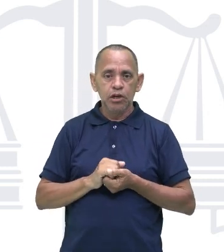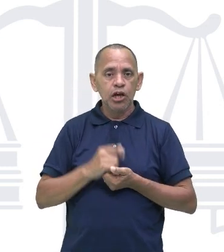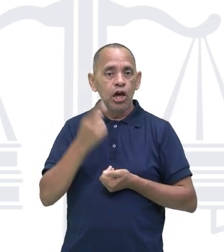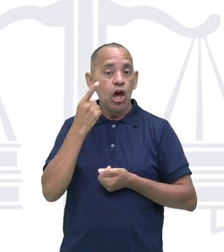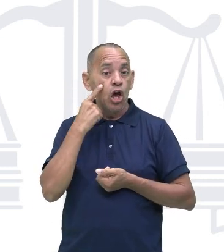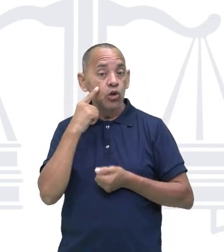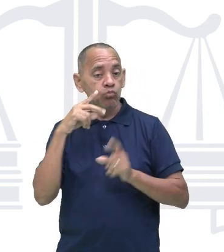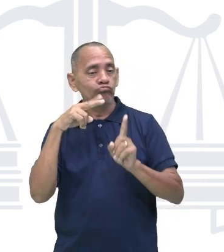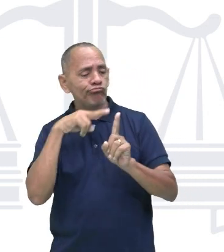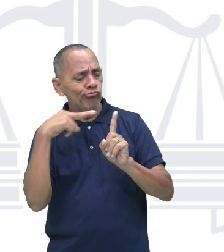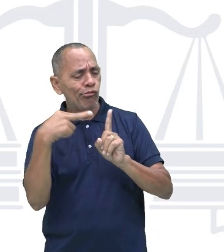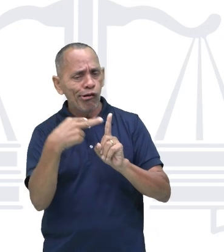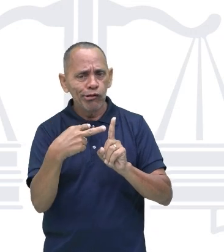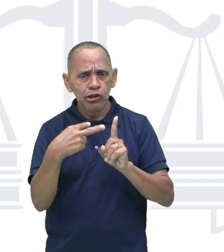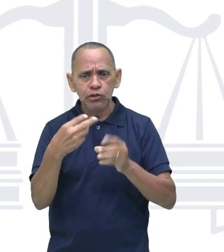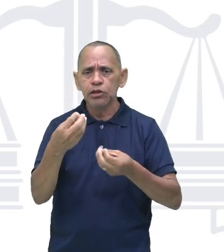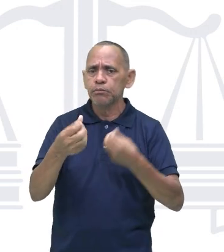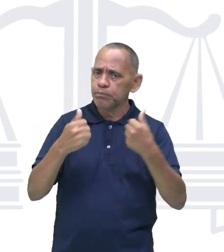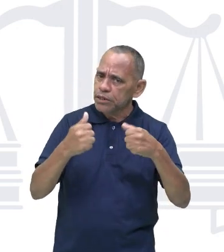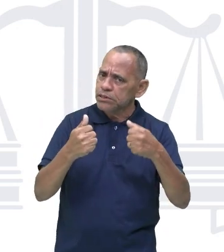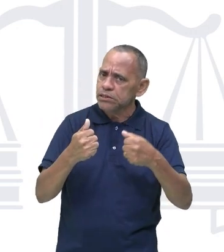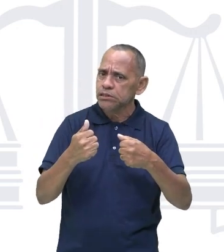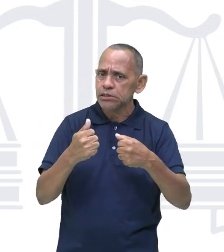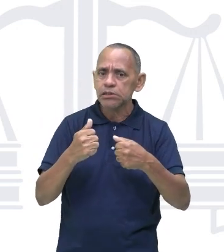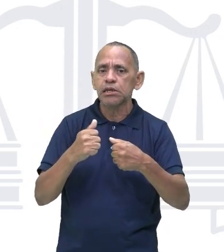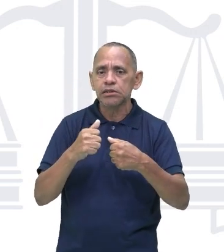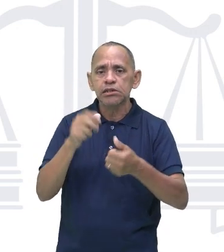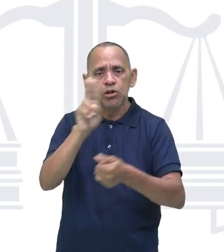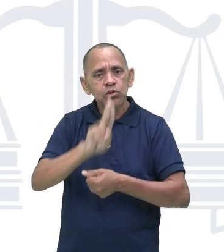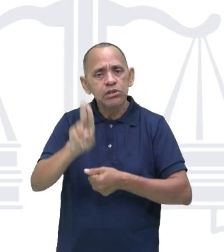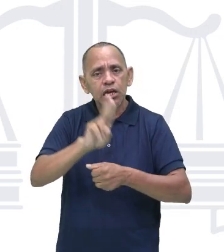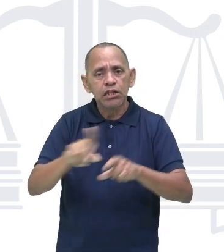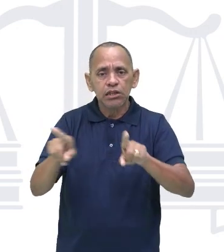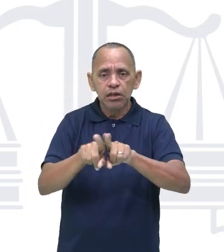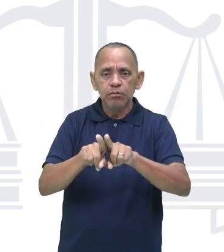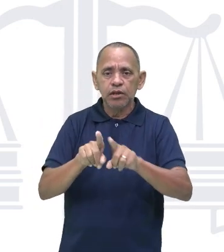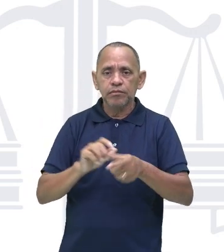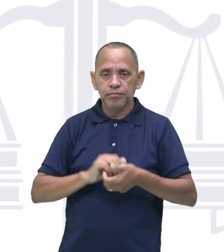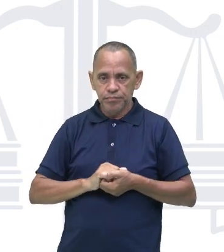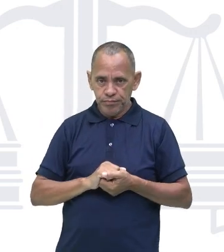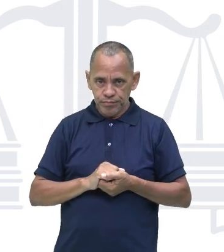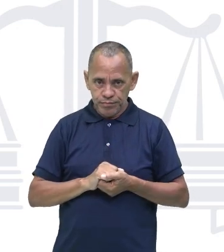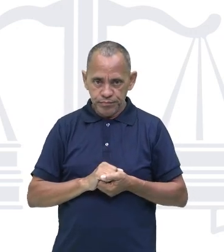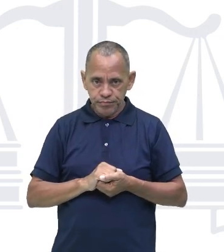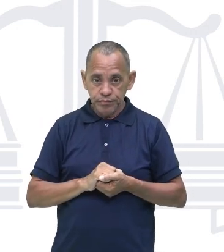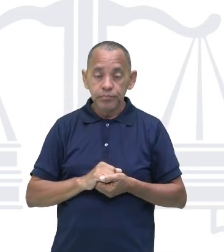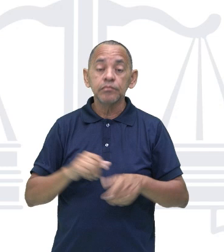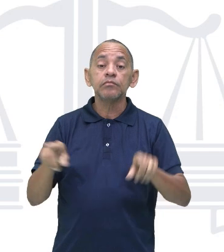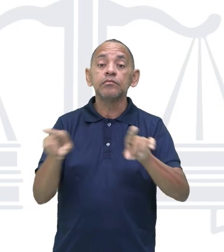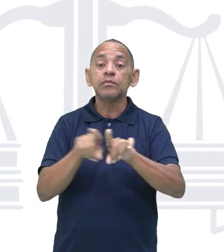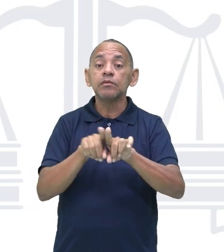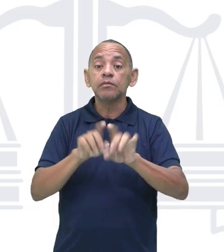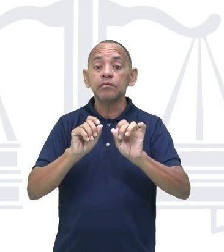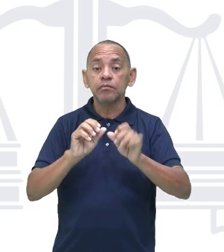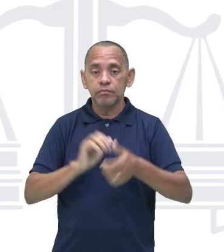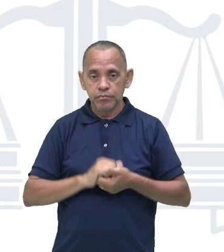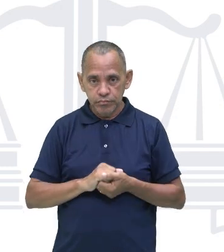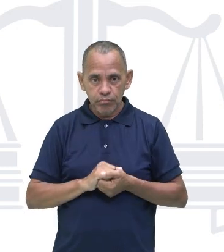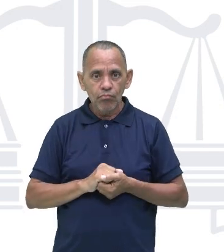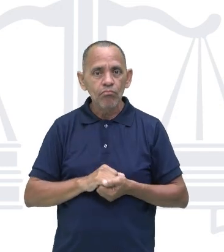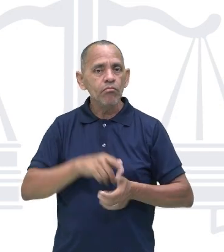ser alcançadas. Nesse material já tem também toda essa organização norteada para vocês. Além disso, o planejamento ele deve